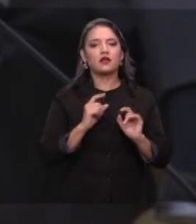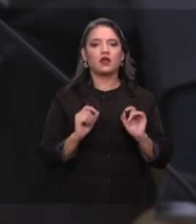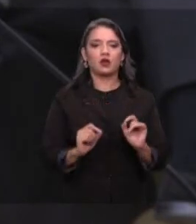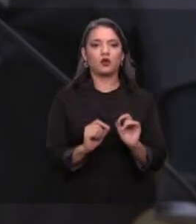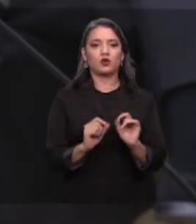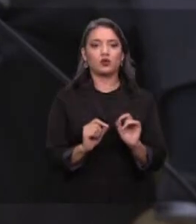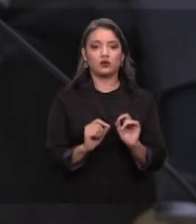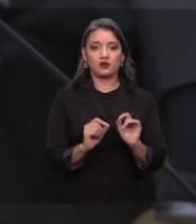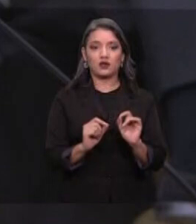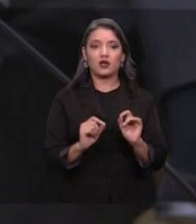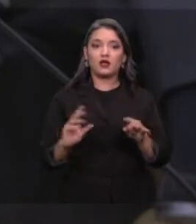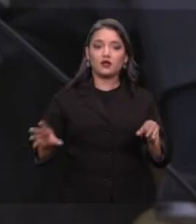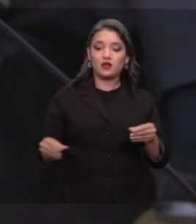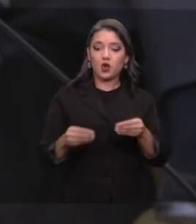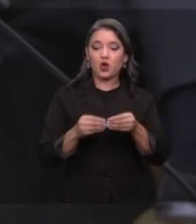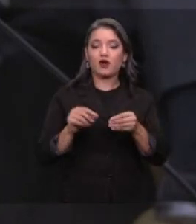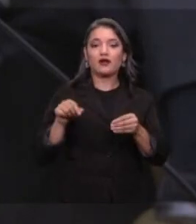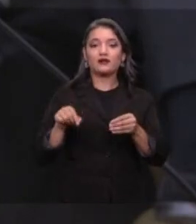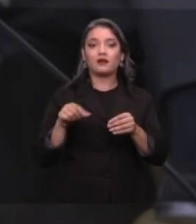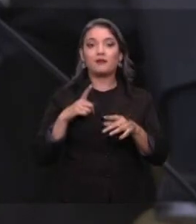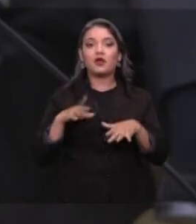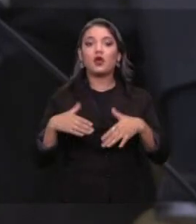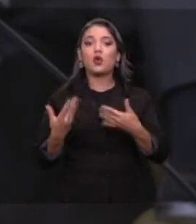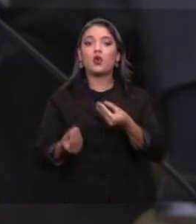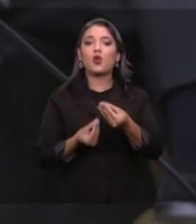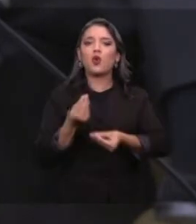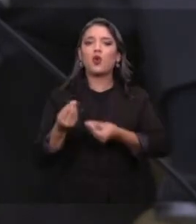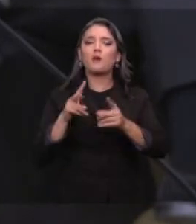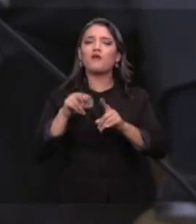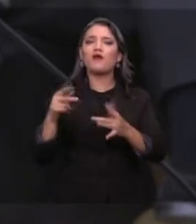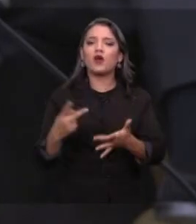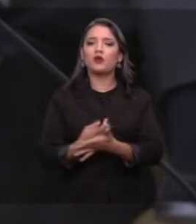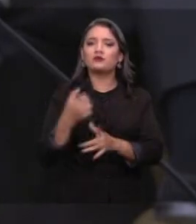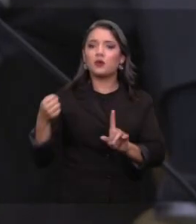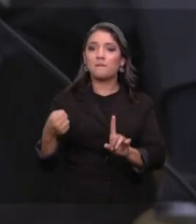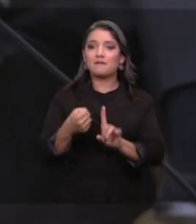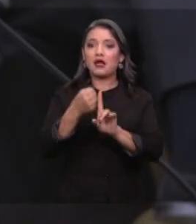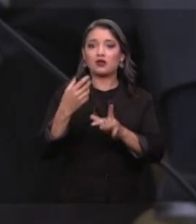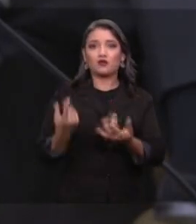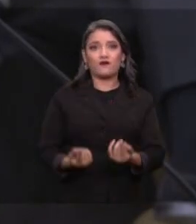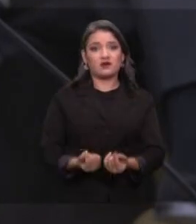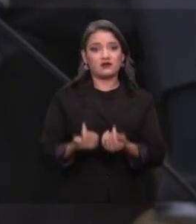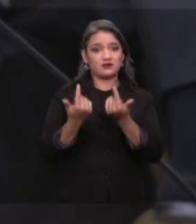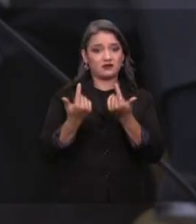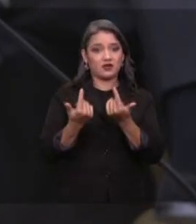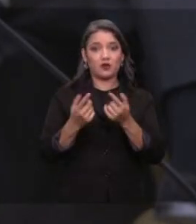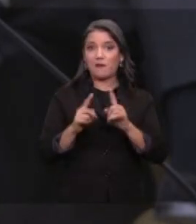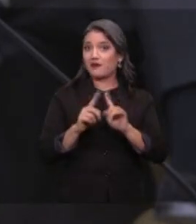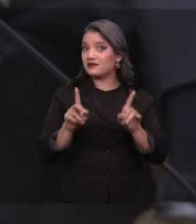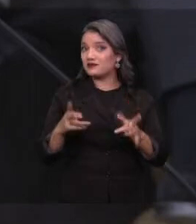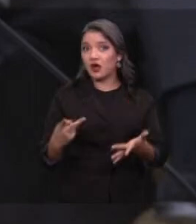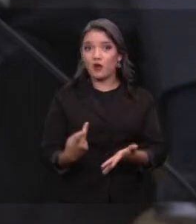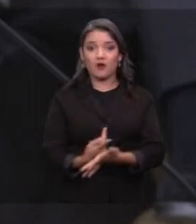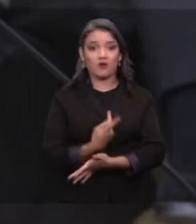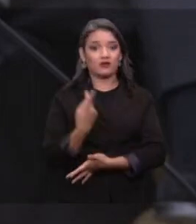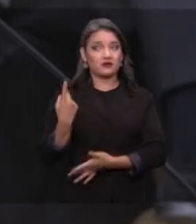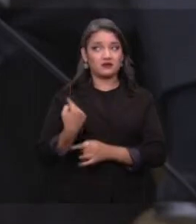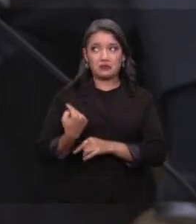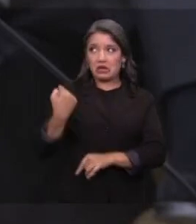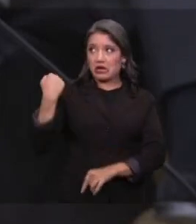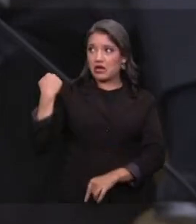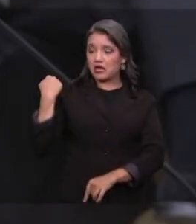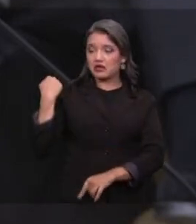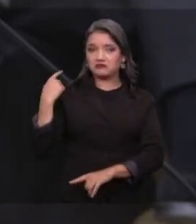seu impacto orçamentário e financeiro. Excelências, isto não aconteceu. Isto não aconteceu no início, não